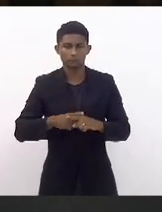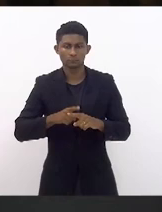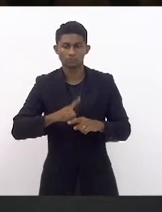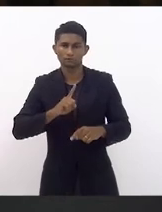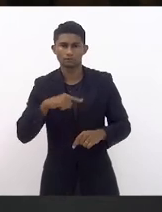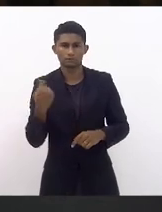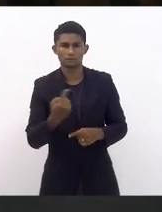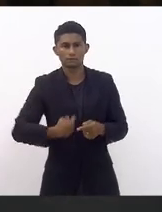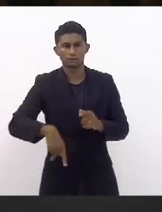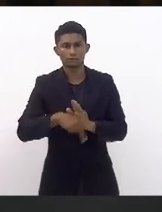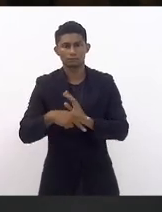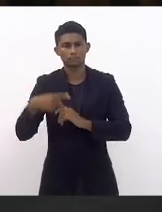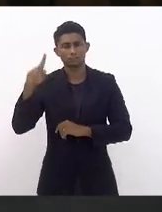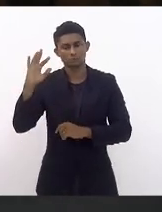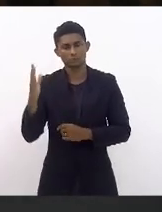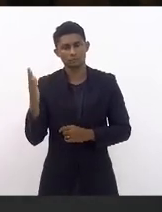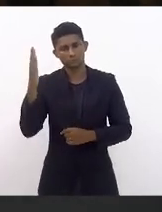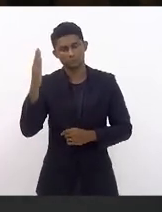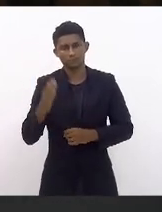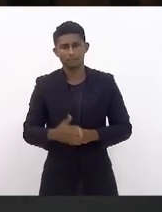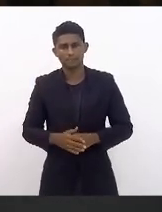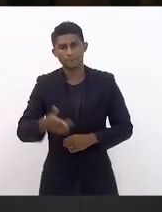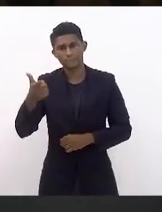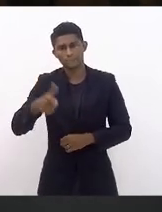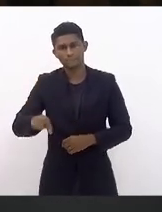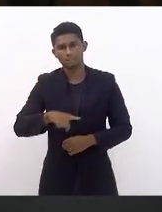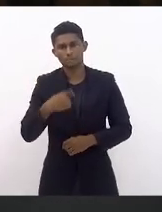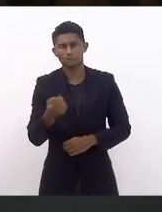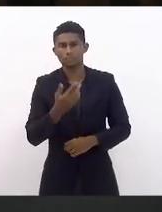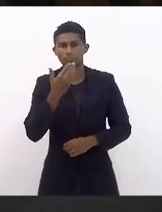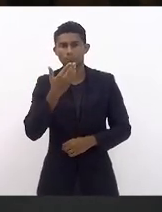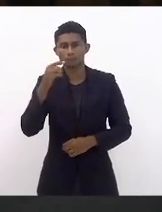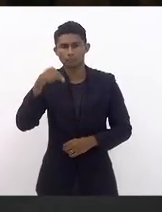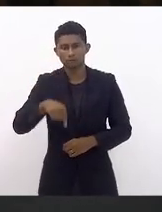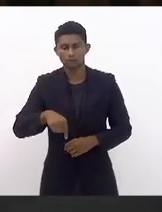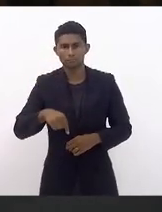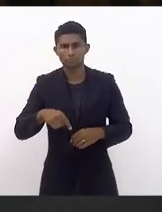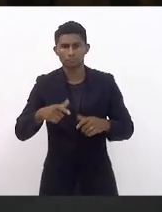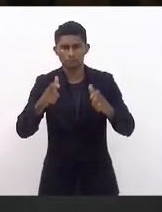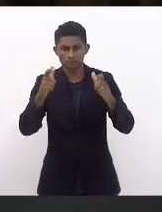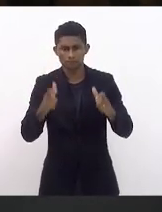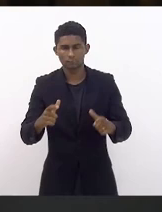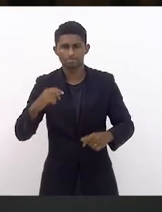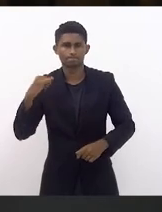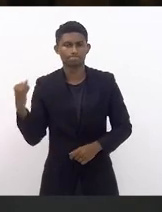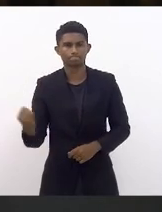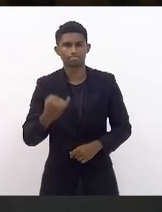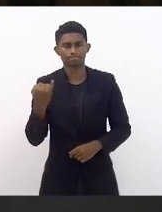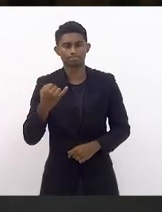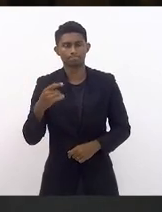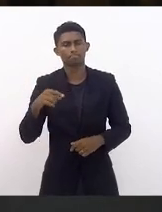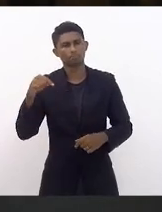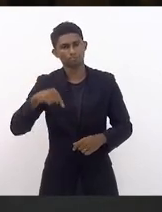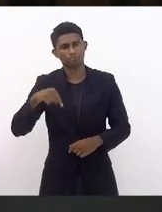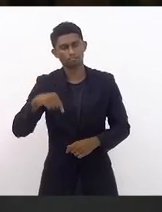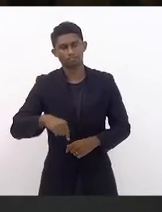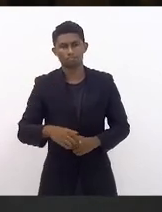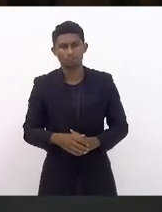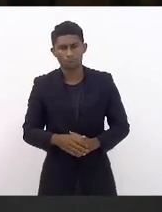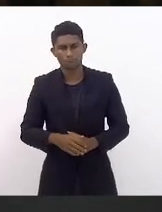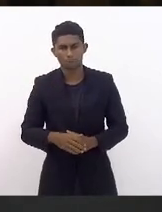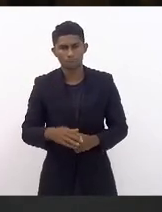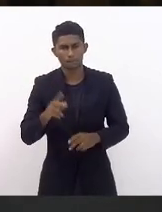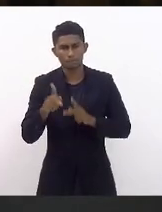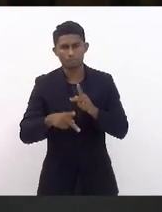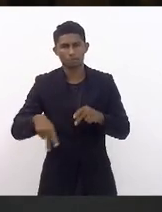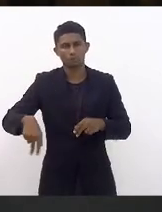Senhor. Mais uma vez, Senhor, pedimos por este lugar, tão importante para nós, tão importante para o